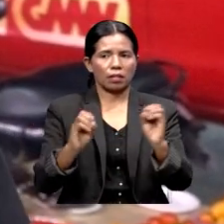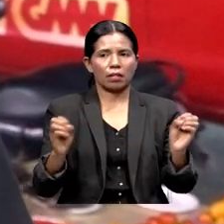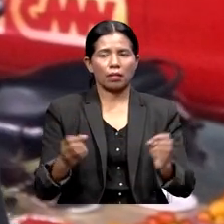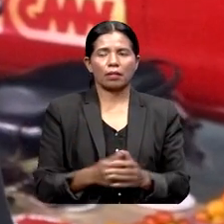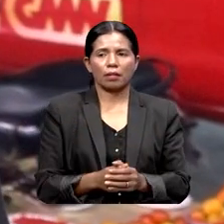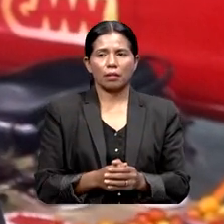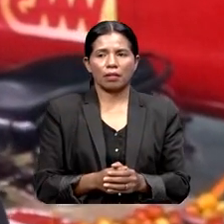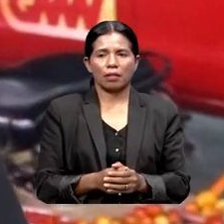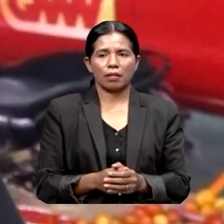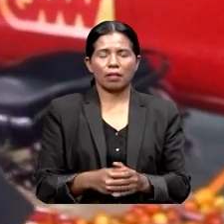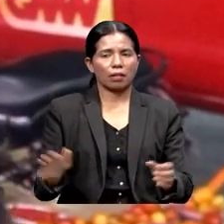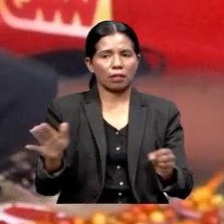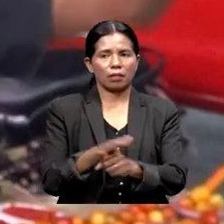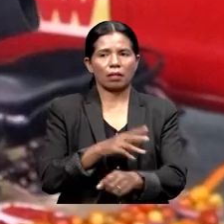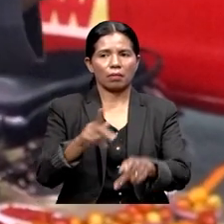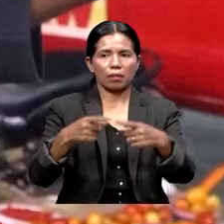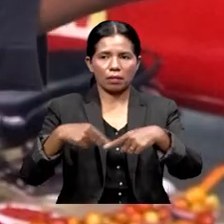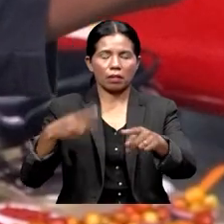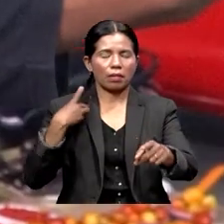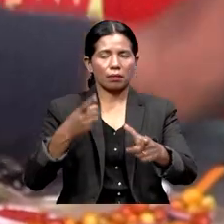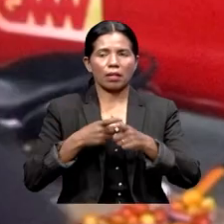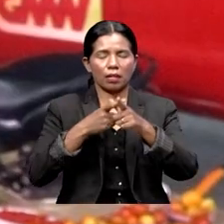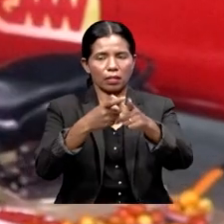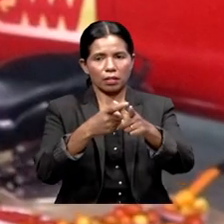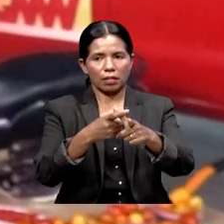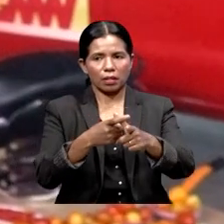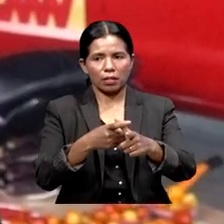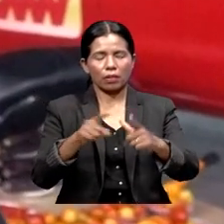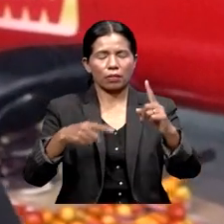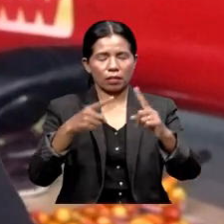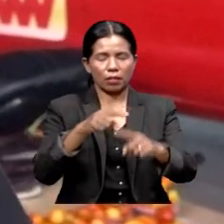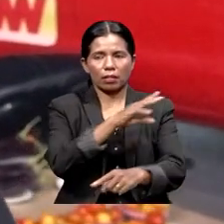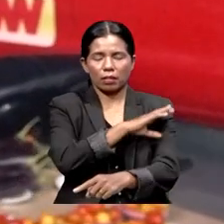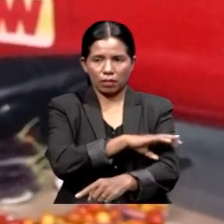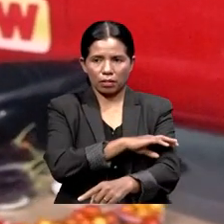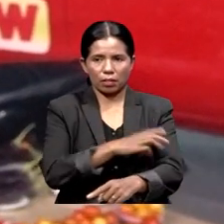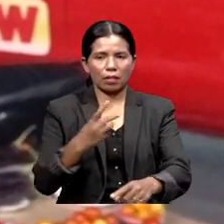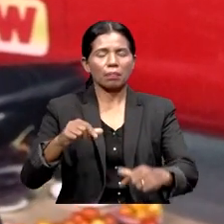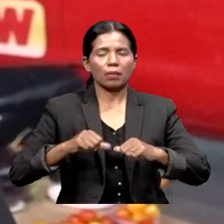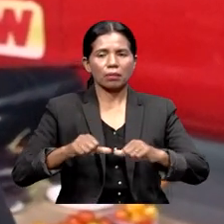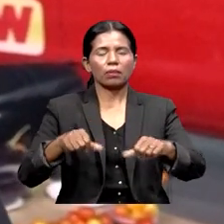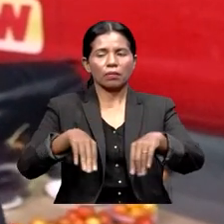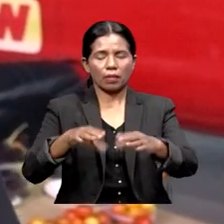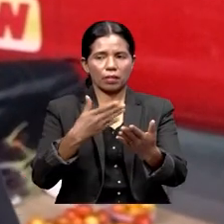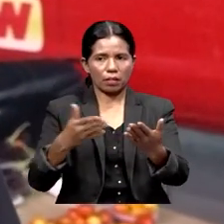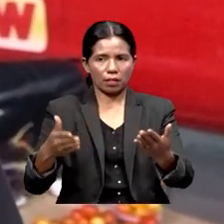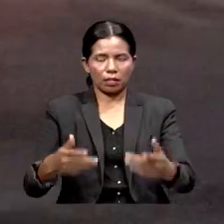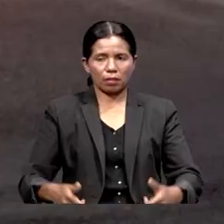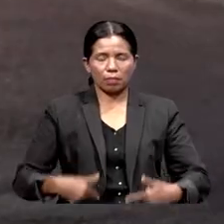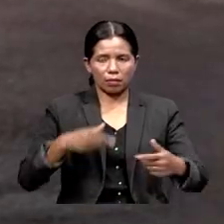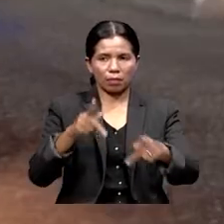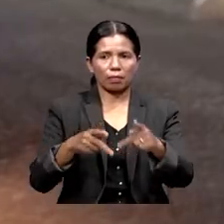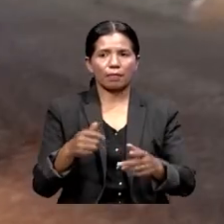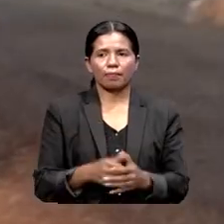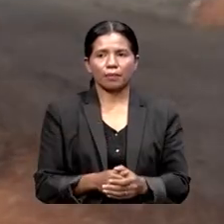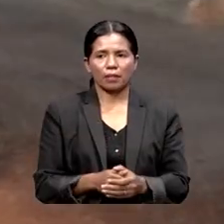perna duniona mabe ema fahe malete am halaite hotu be dok na ba mas bentira guarda sera liute hotu ema mai kontinu na faten tambe ne mak muris komunidade sera la